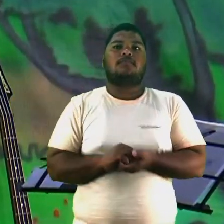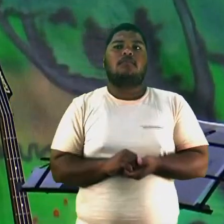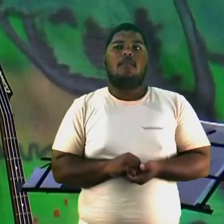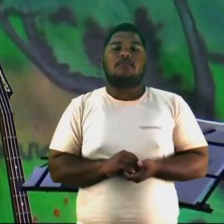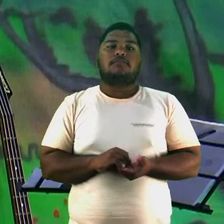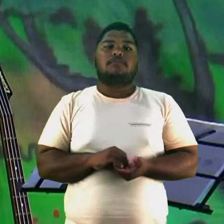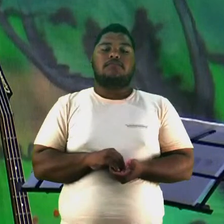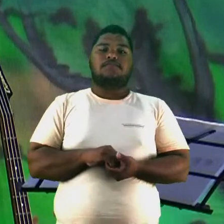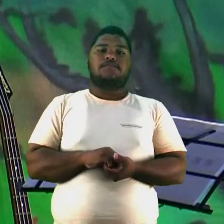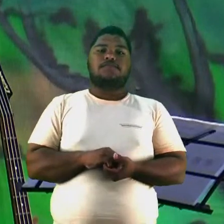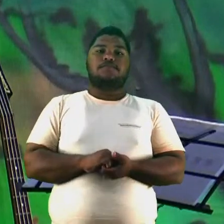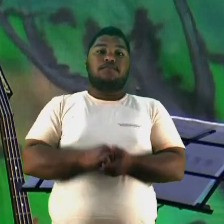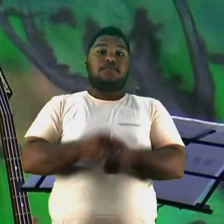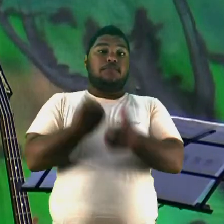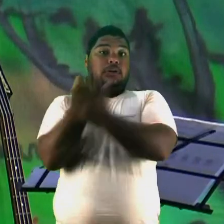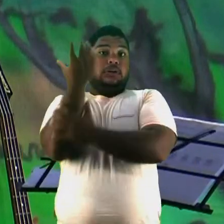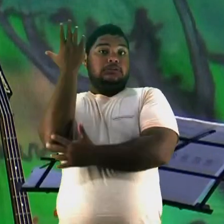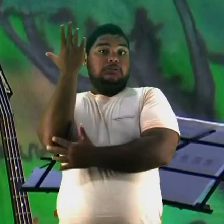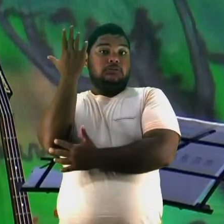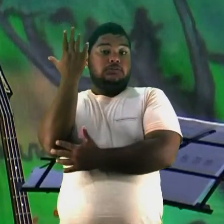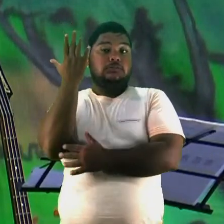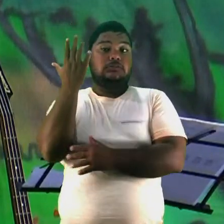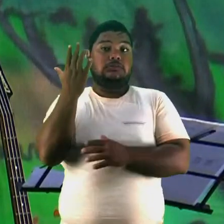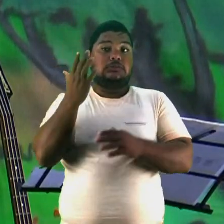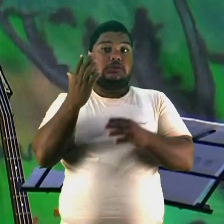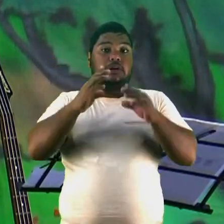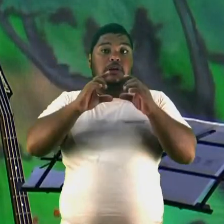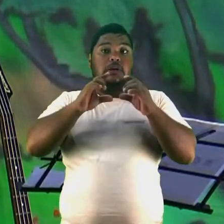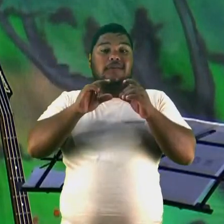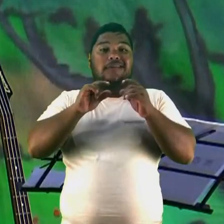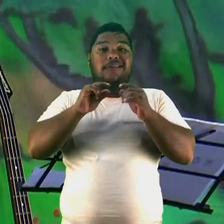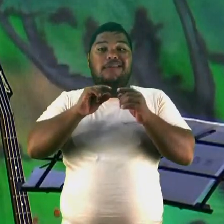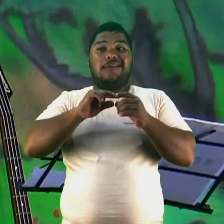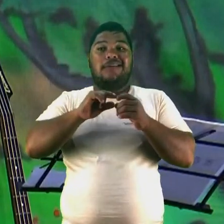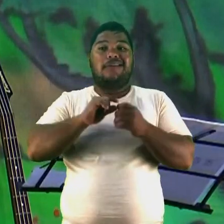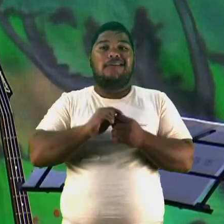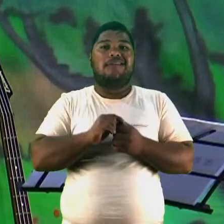Criação, queda, que foi o pecado,